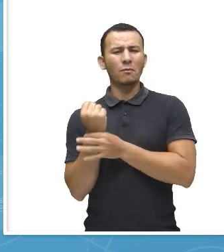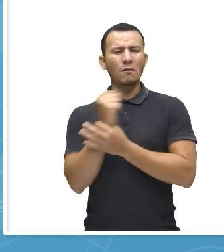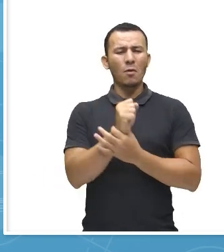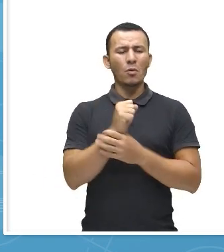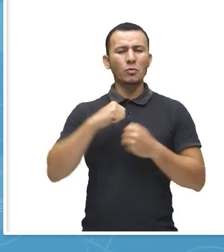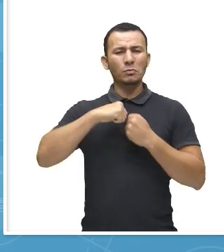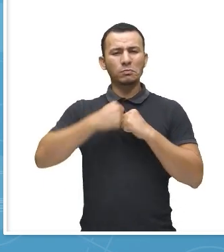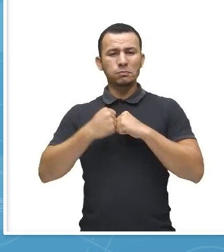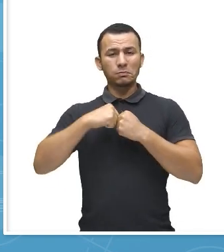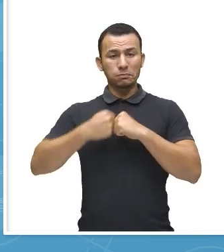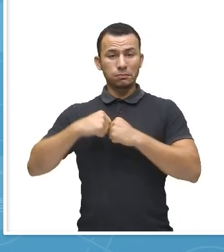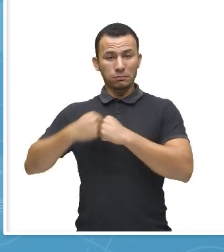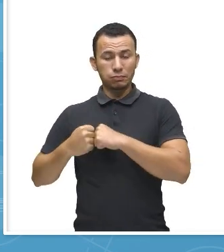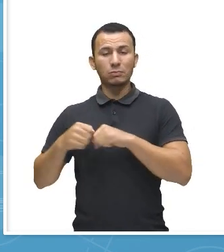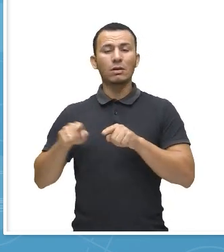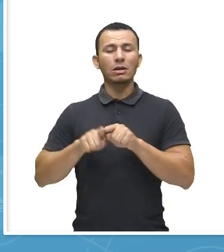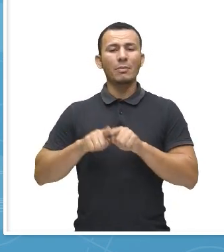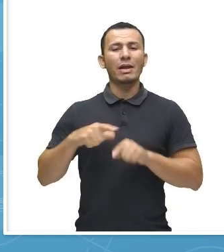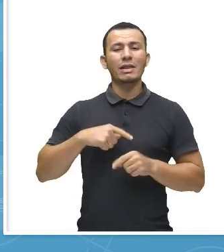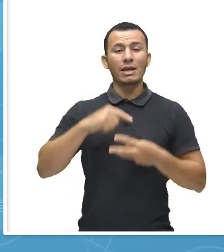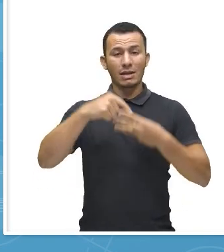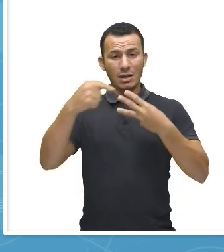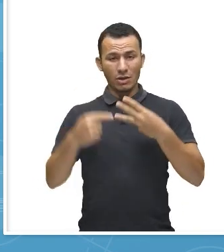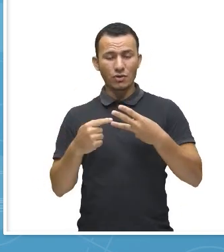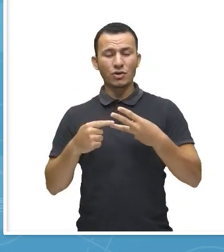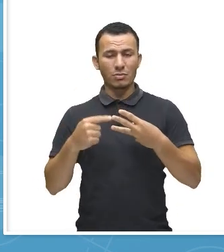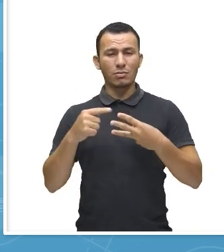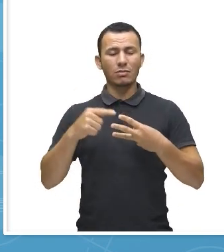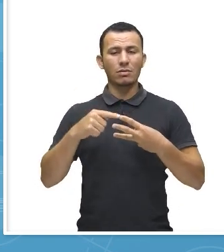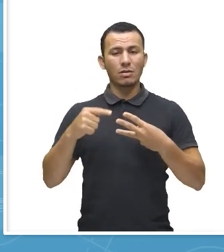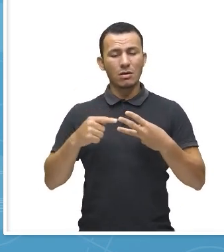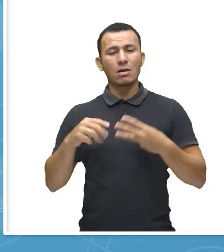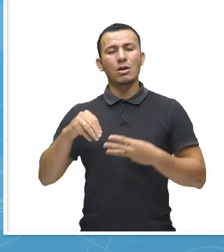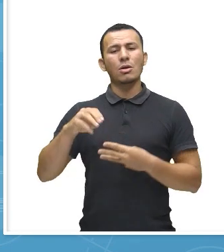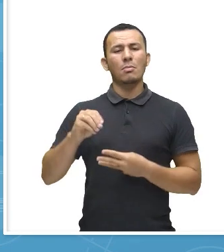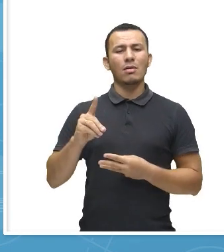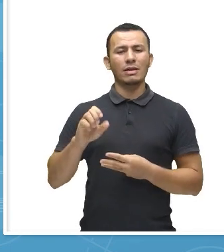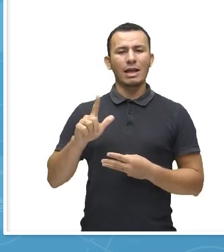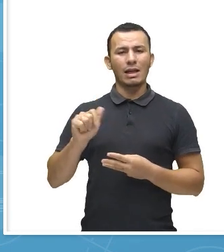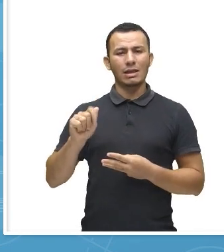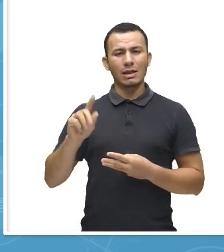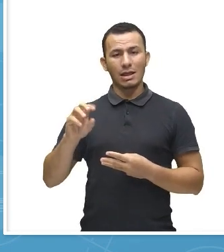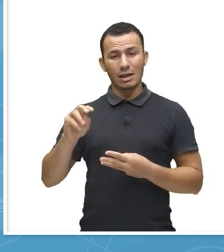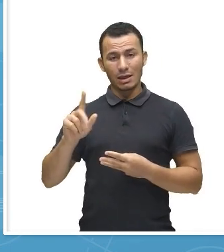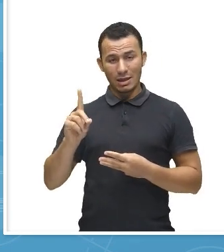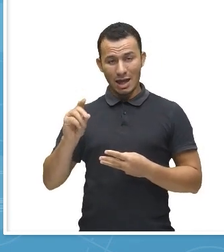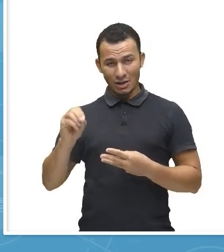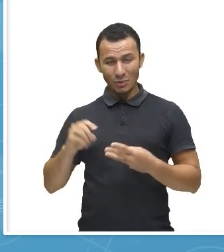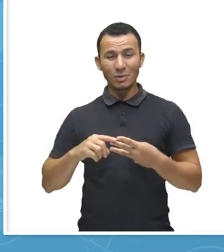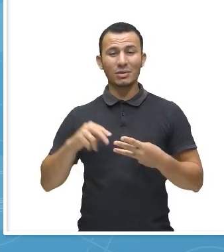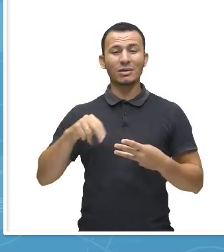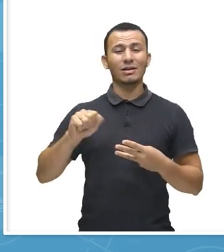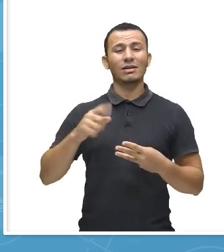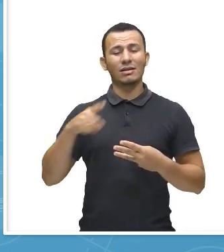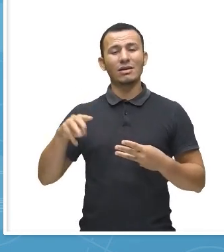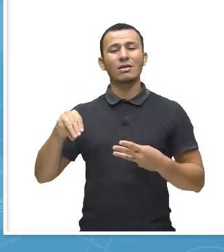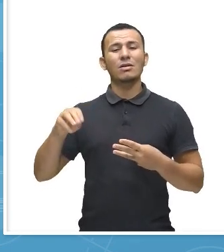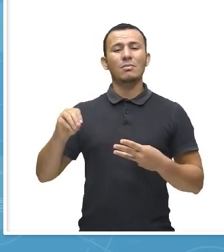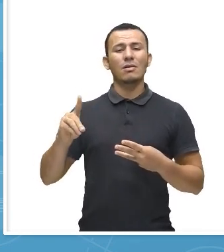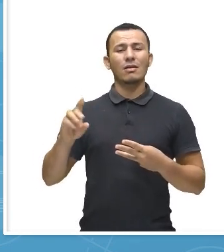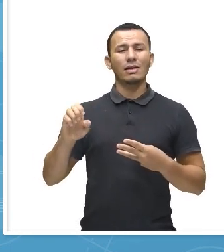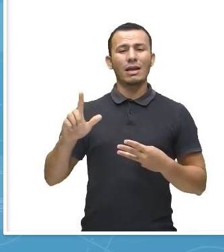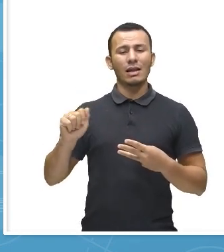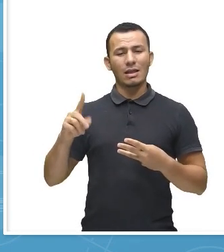trações e pode ser de 3 tipos, modelado, não modelado e fibroso. Né? Mais algumas características aí do tecido